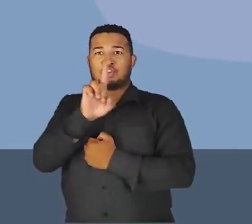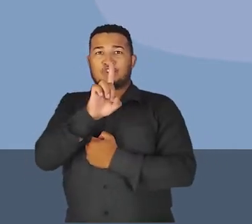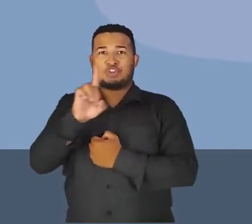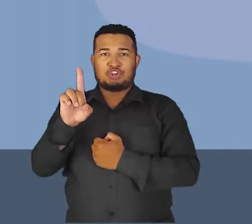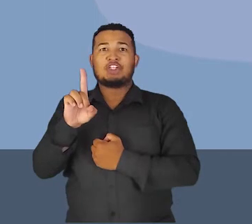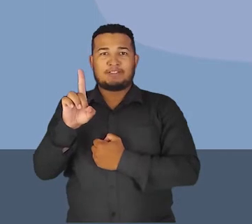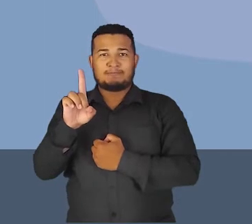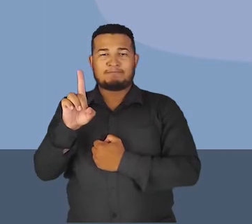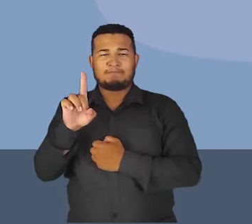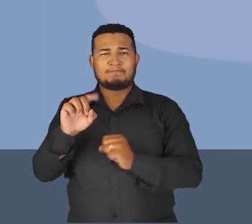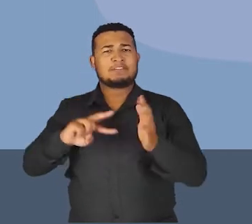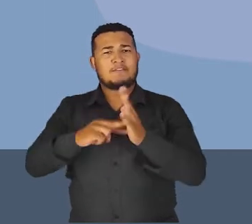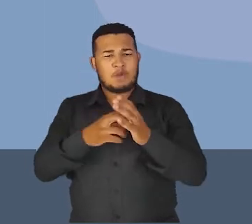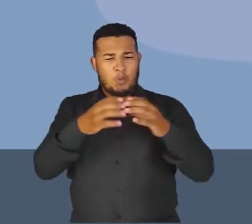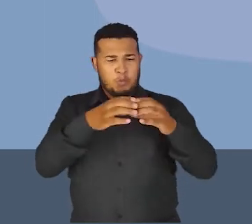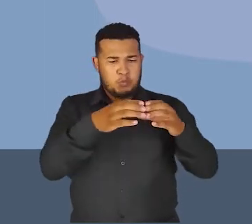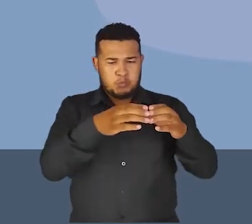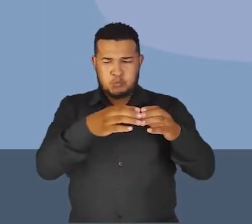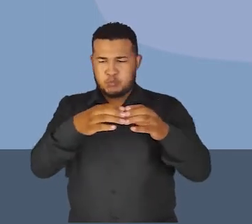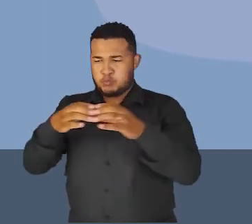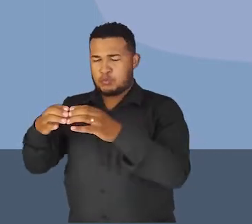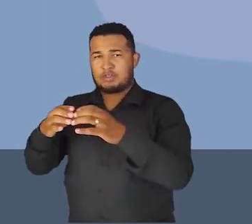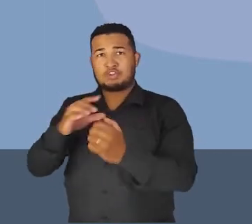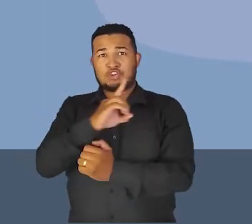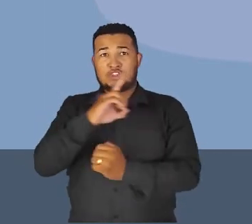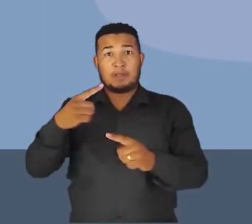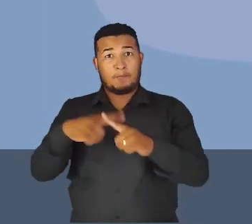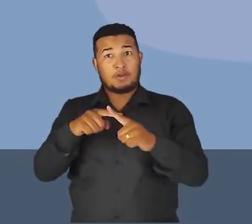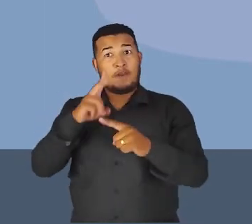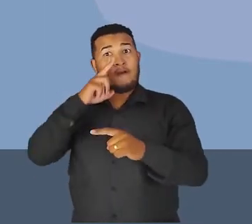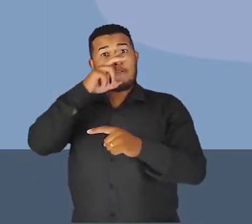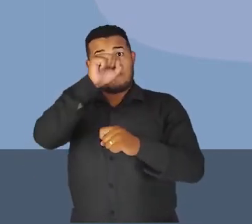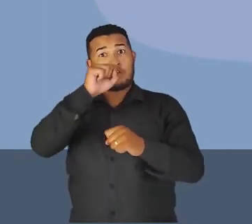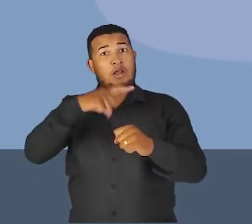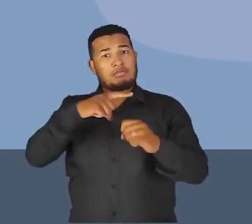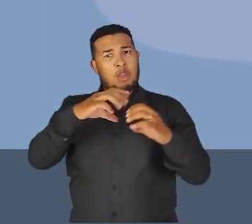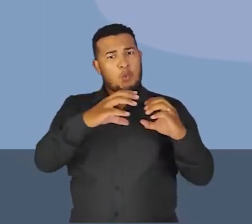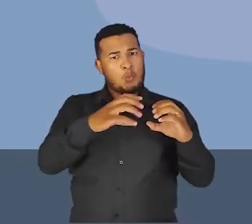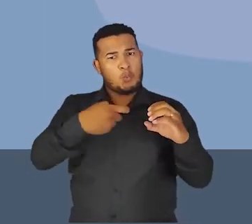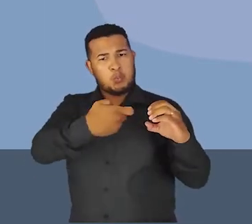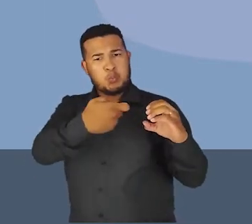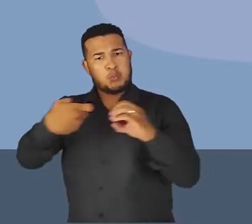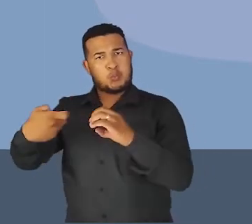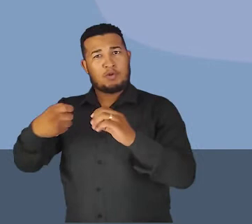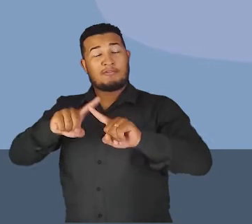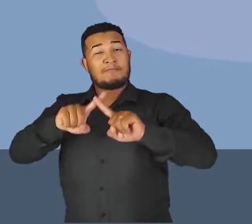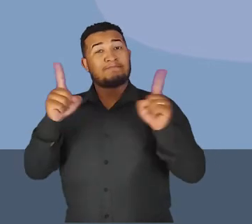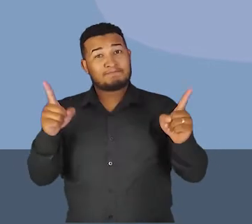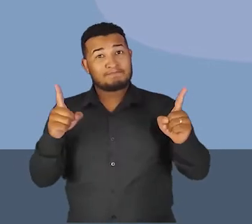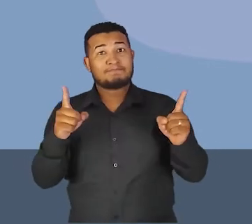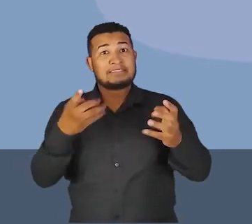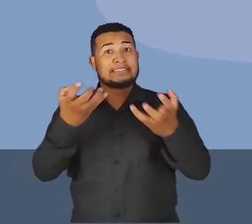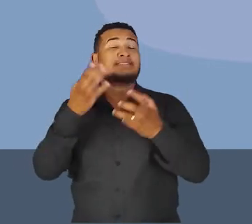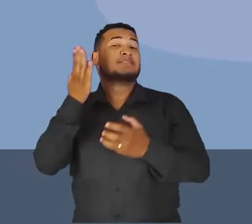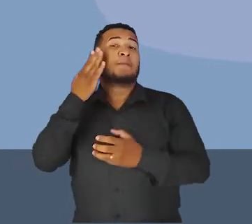Então, esse bloco ele vai se locomover para a direita porque essa força está atuando. No entanto,